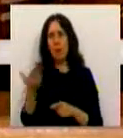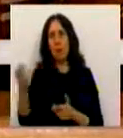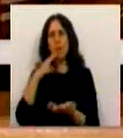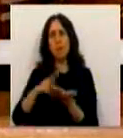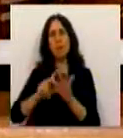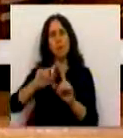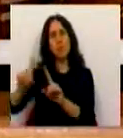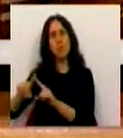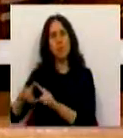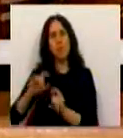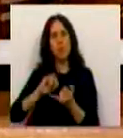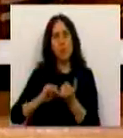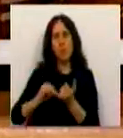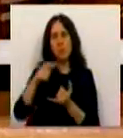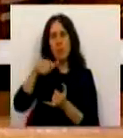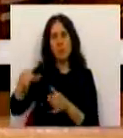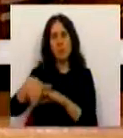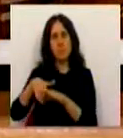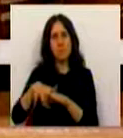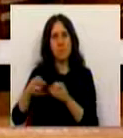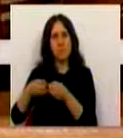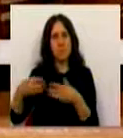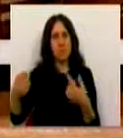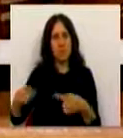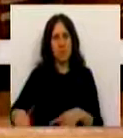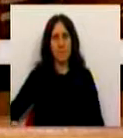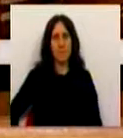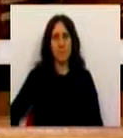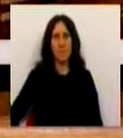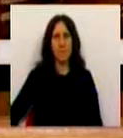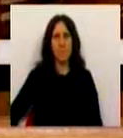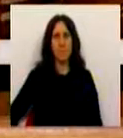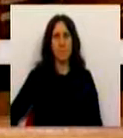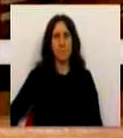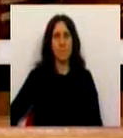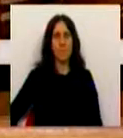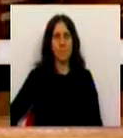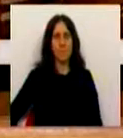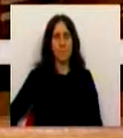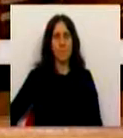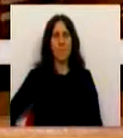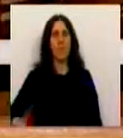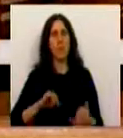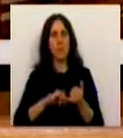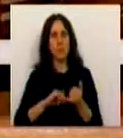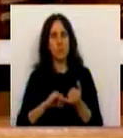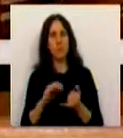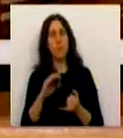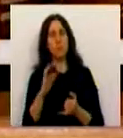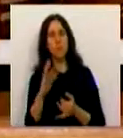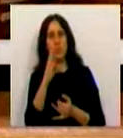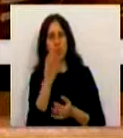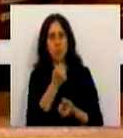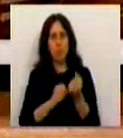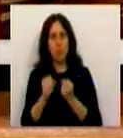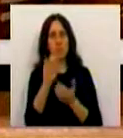associativas e cívicas mais abrangentes. A Associação de Estudantes tem um papel fundamental na formação do jovem cidadão. Através dela